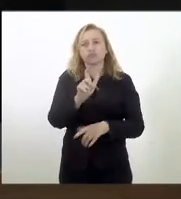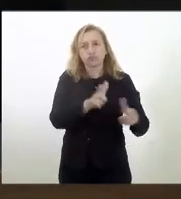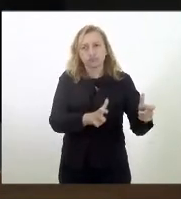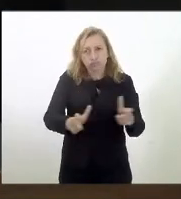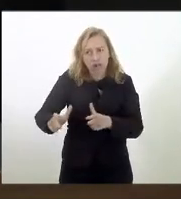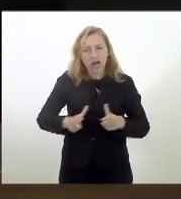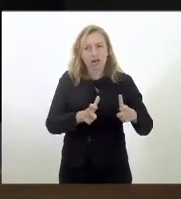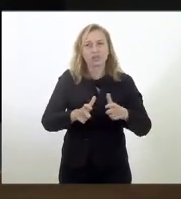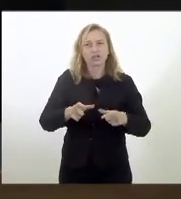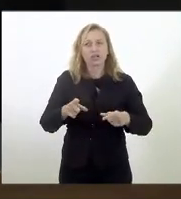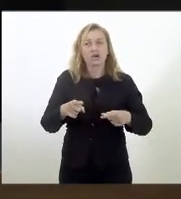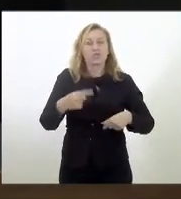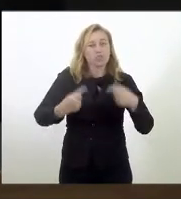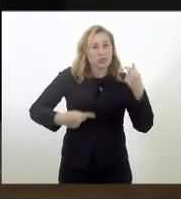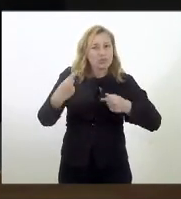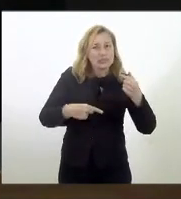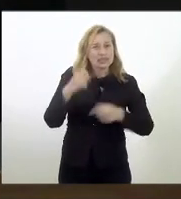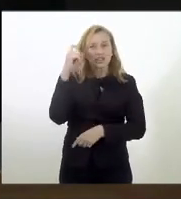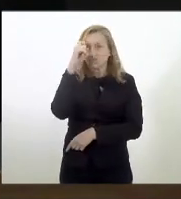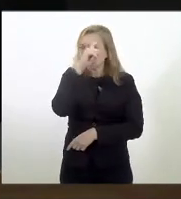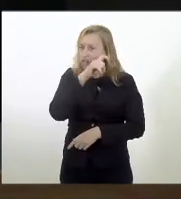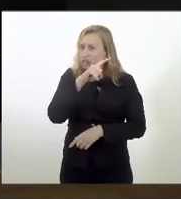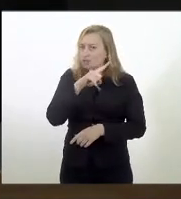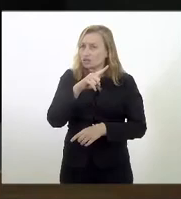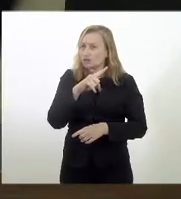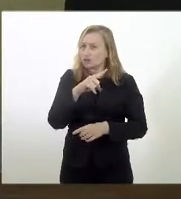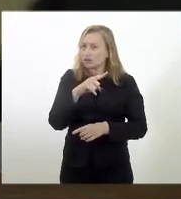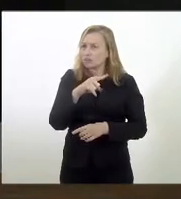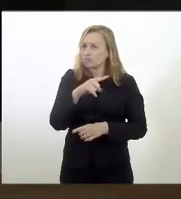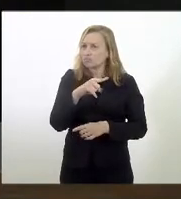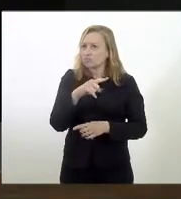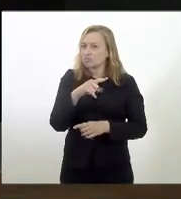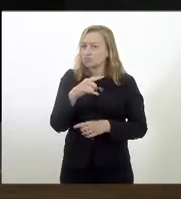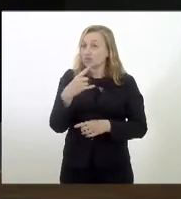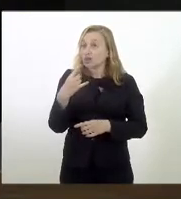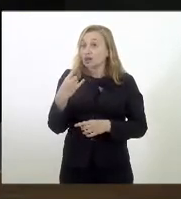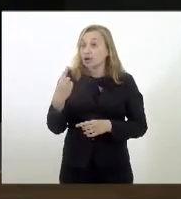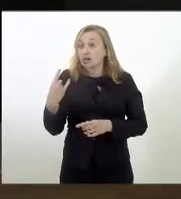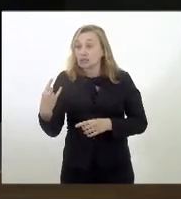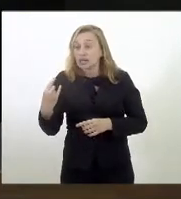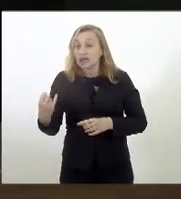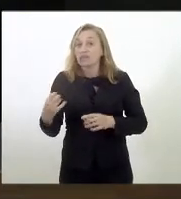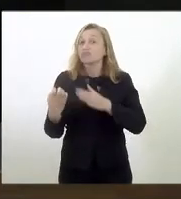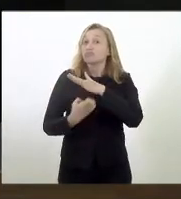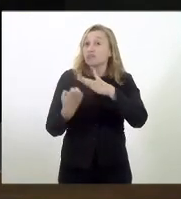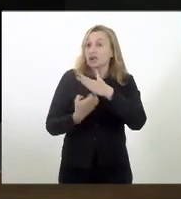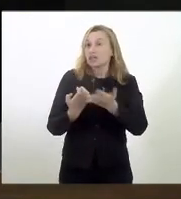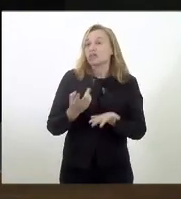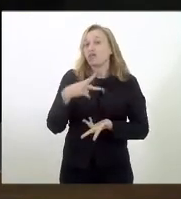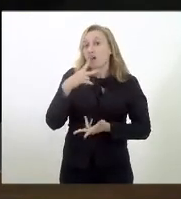política agressiva para atrair empresas. Vou dar um exemplo aqui